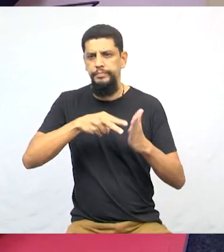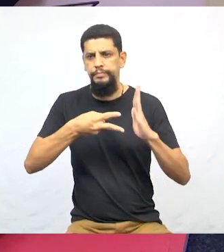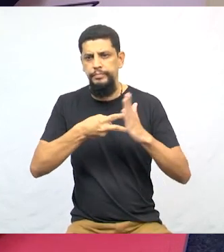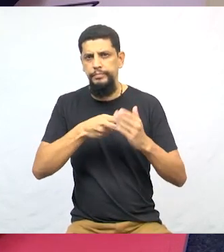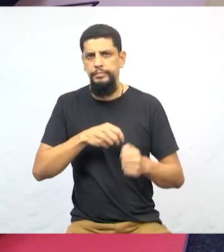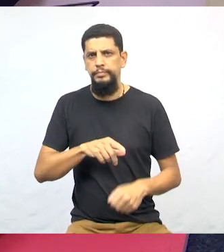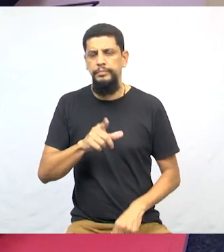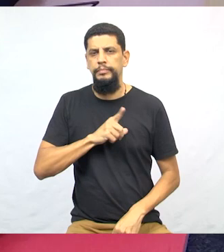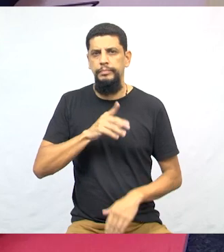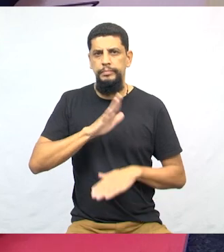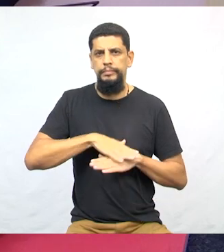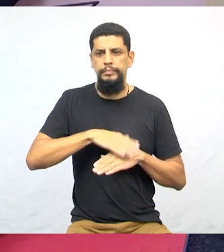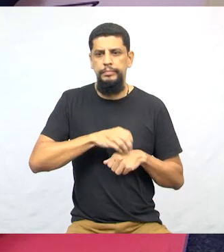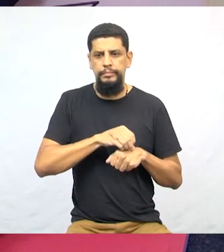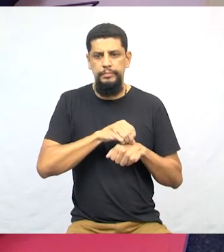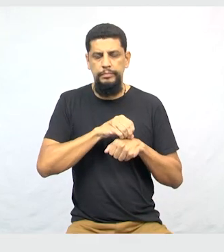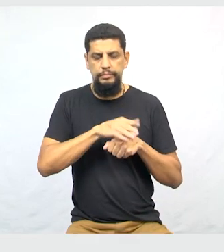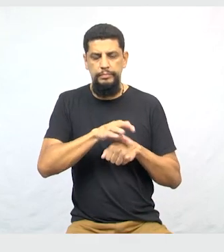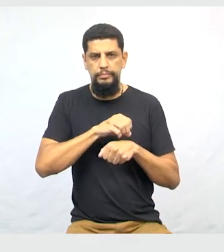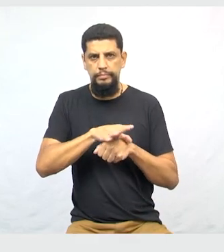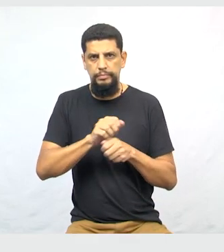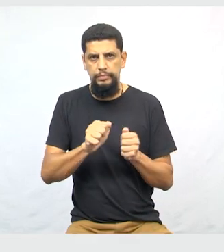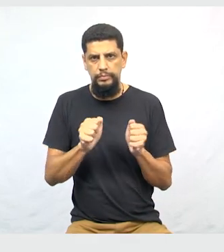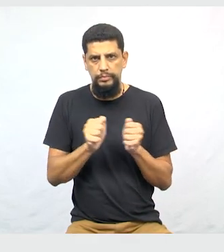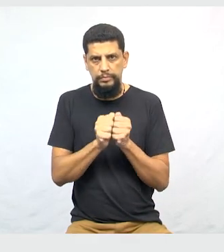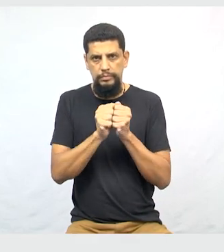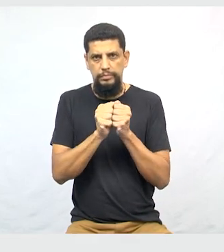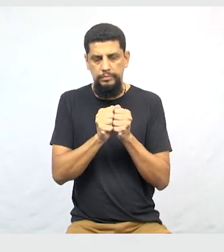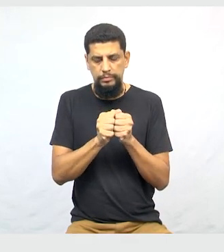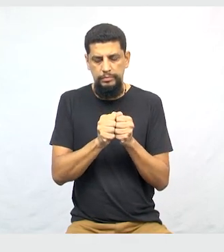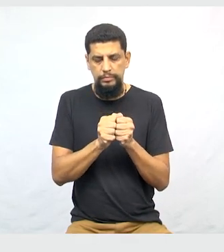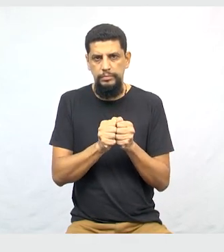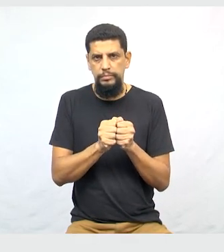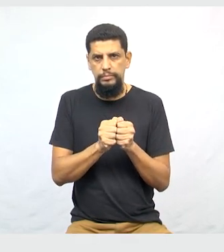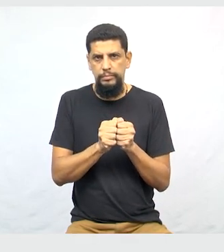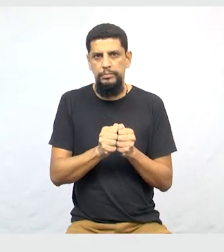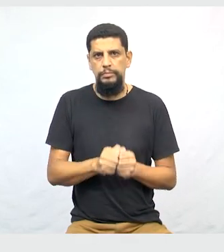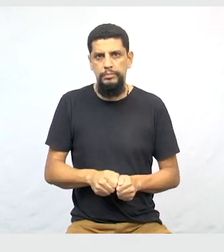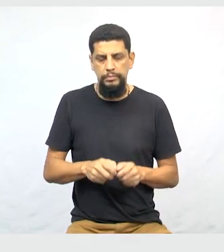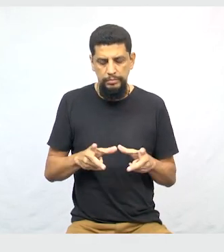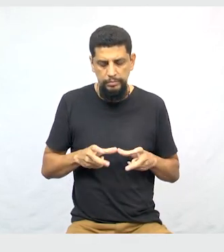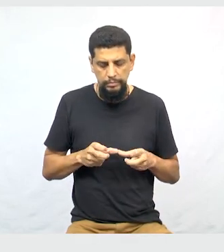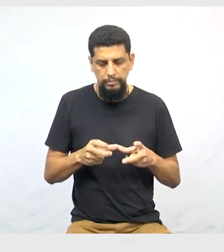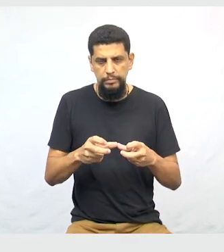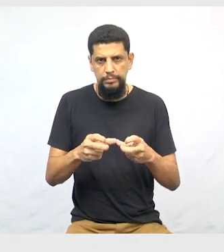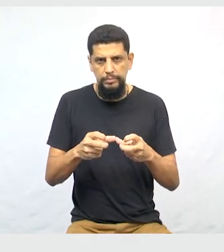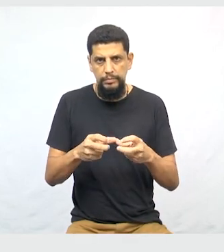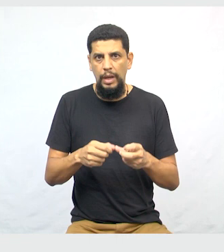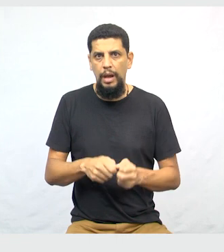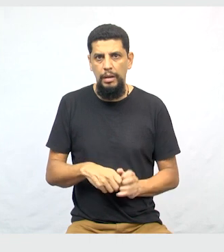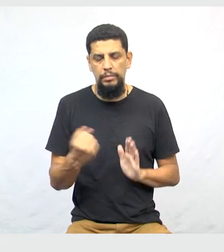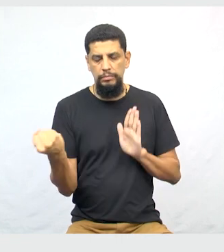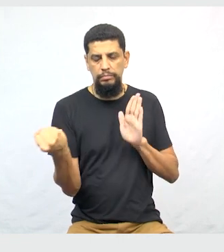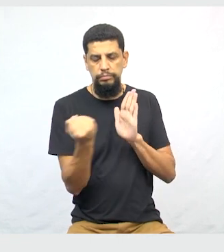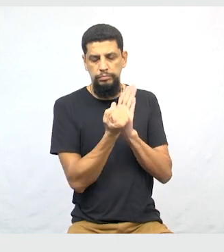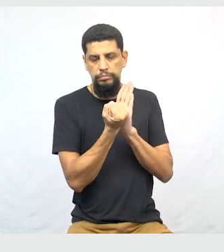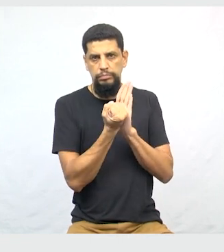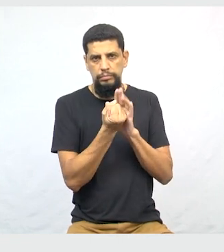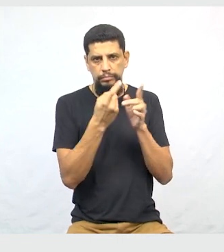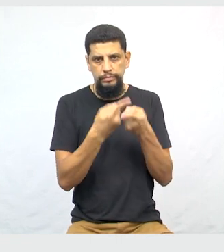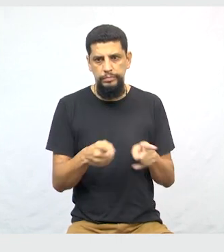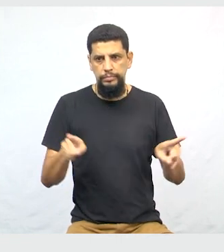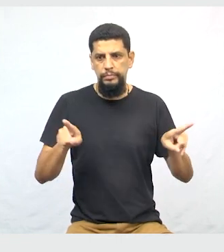dizer? Colocar mais uma pista lá junto com o caranguejo. Ai, um símbolo musical.